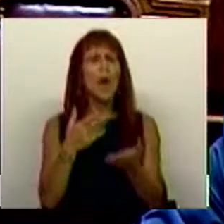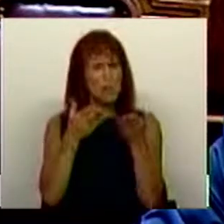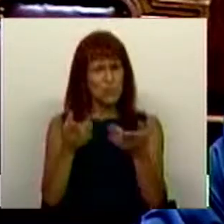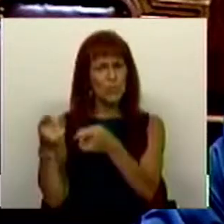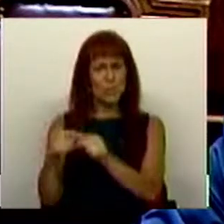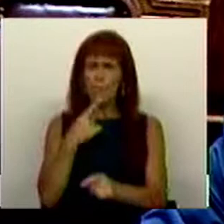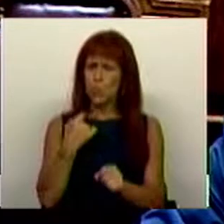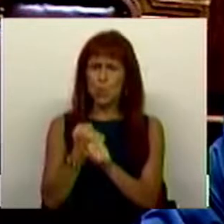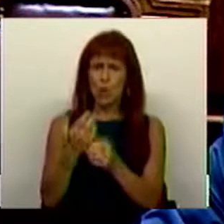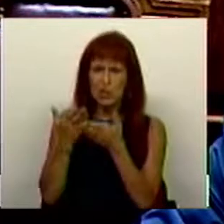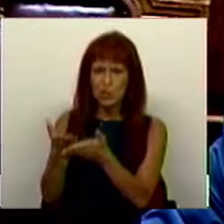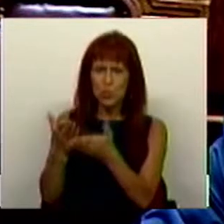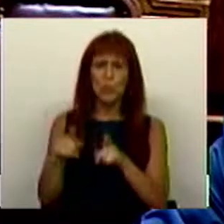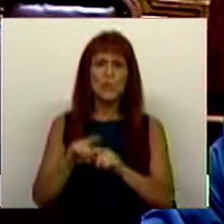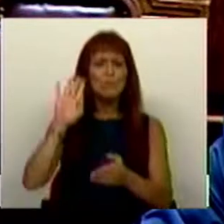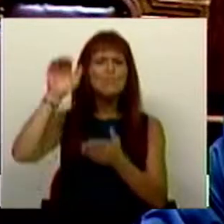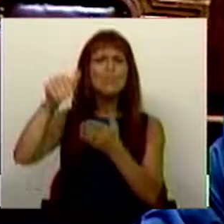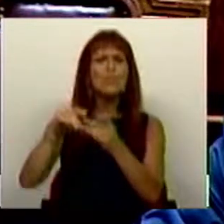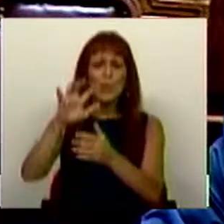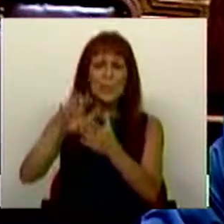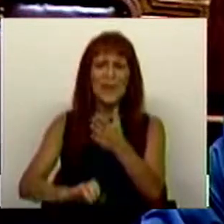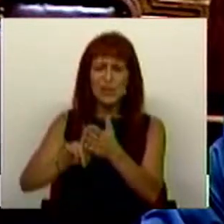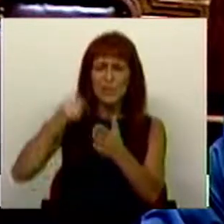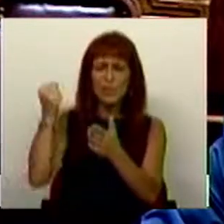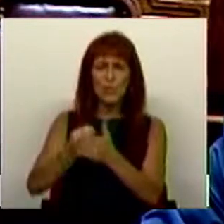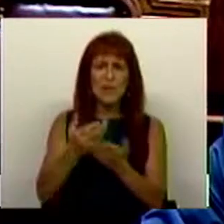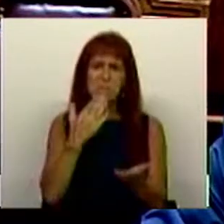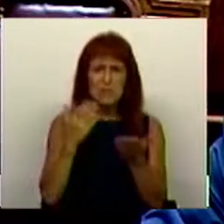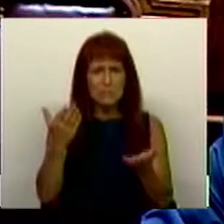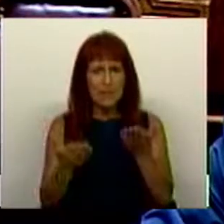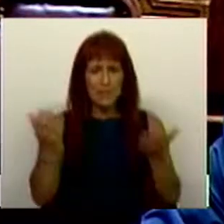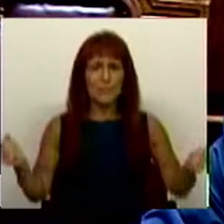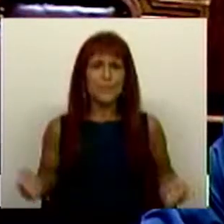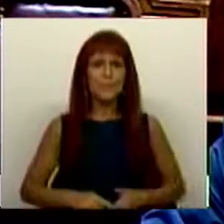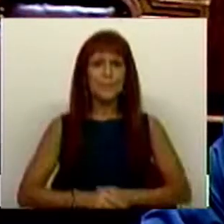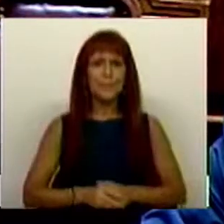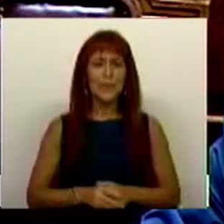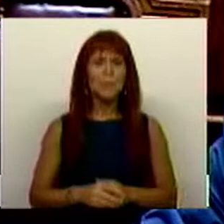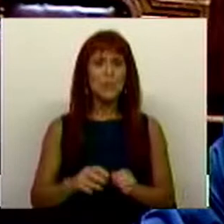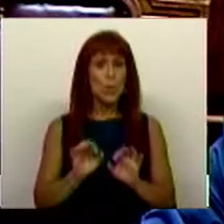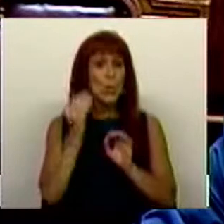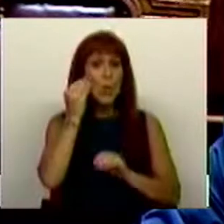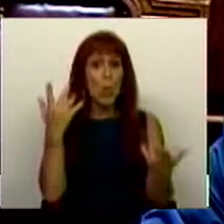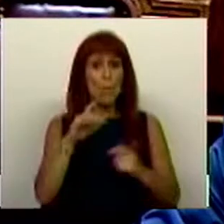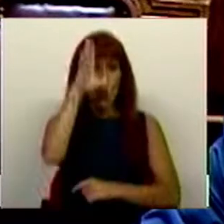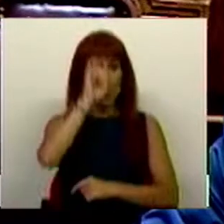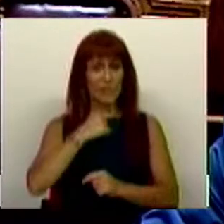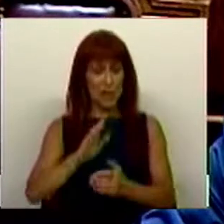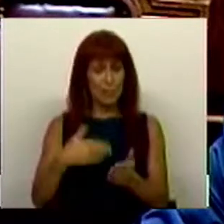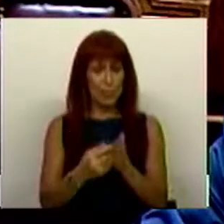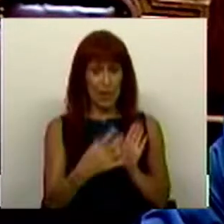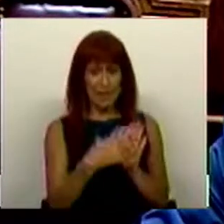contribuído ativamente para a conclusão de um texto final equilibrado. Os termos em que o Governo se